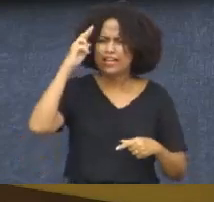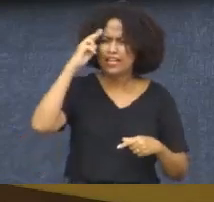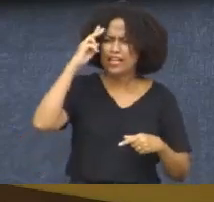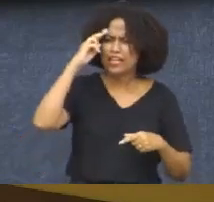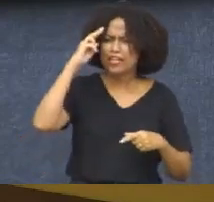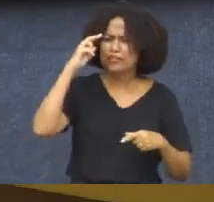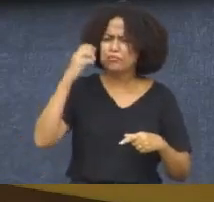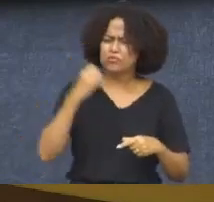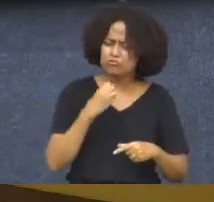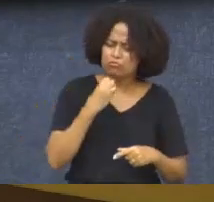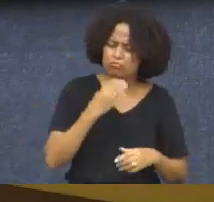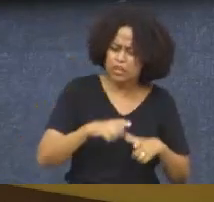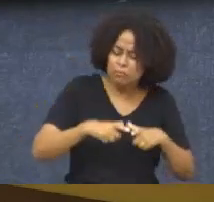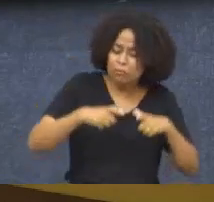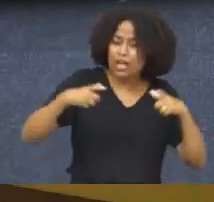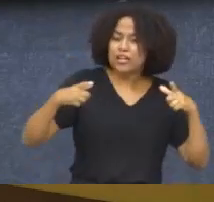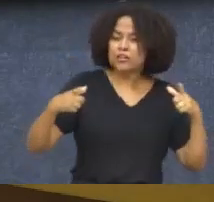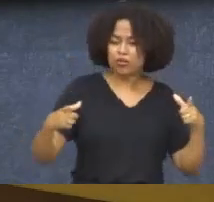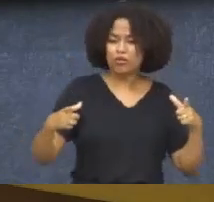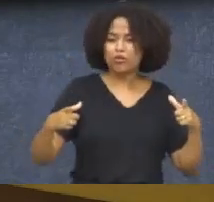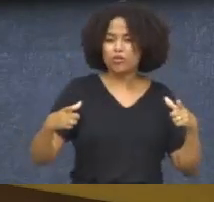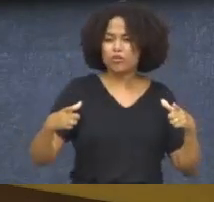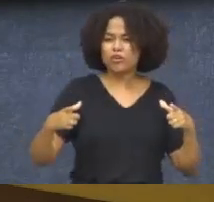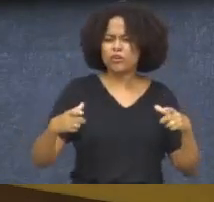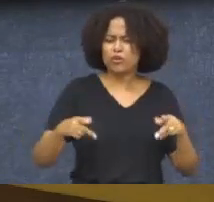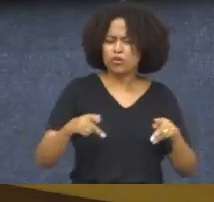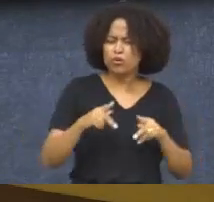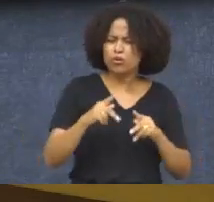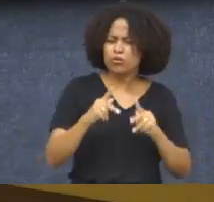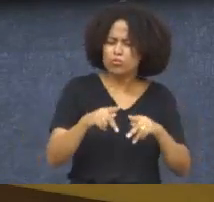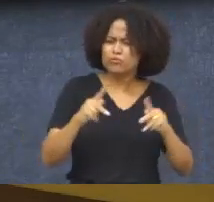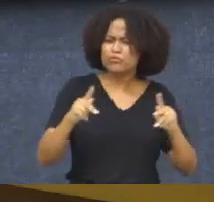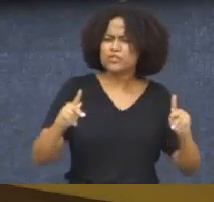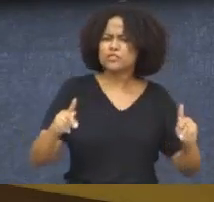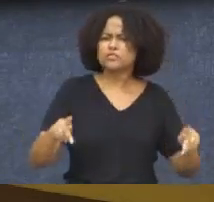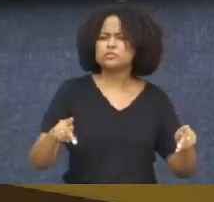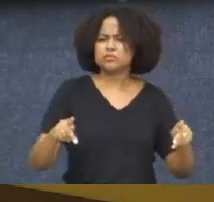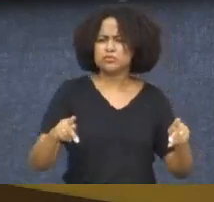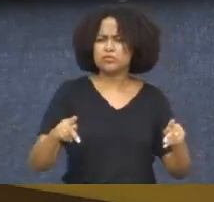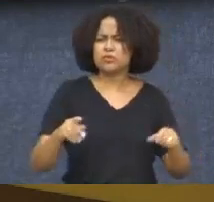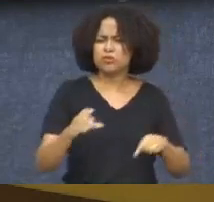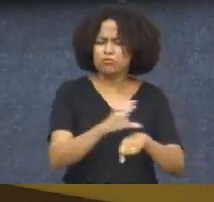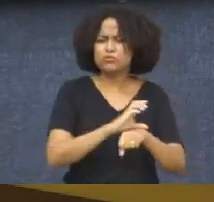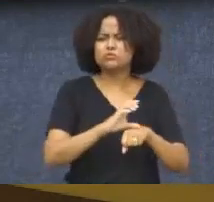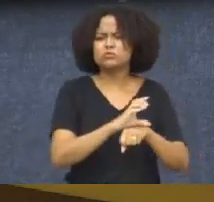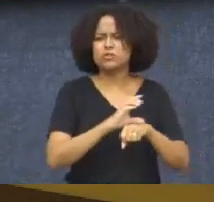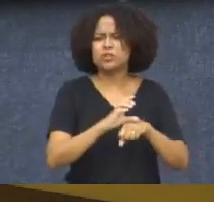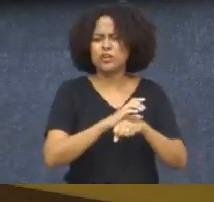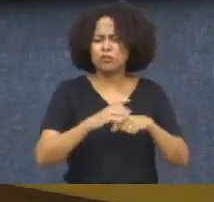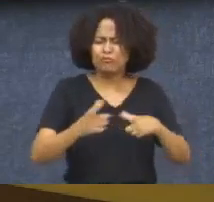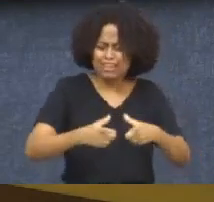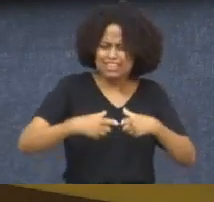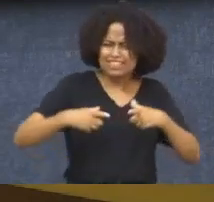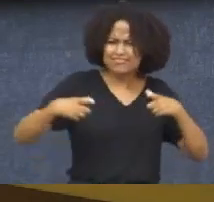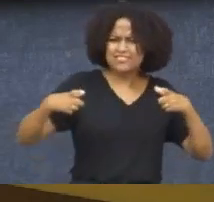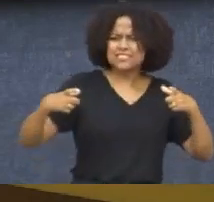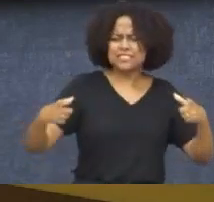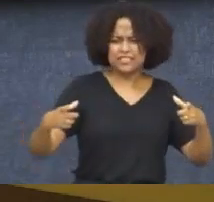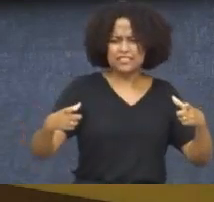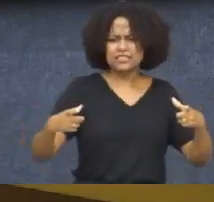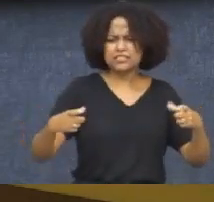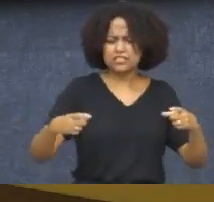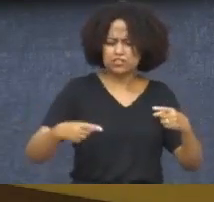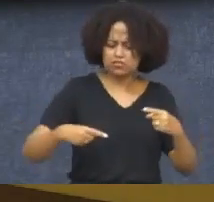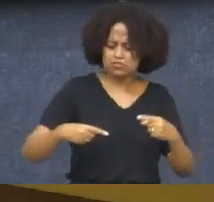maior, né? E como professor de constitucional, lembre-se sempre da grandeza da nossa atuação pública, da nossa atuação